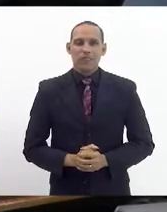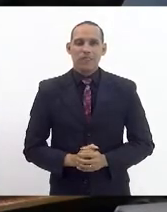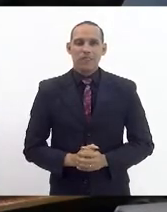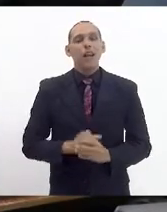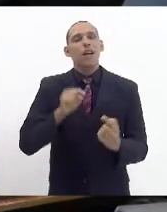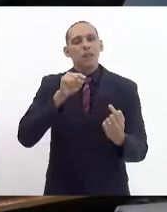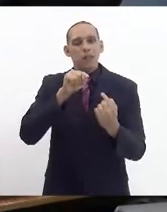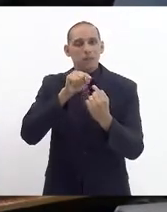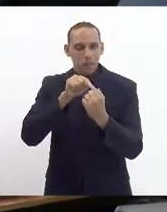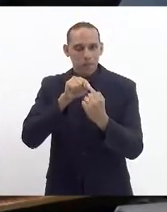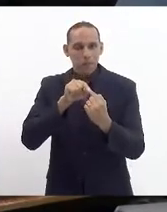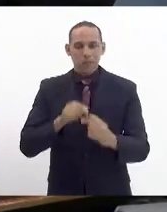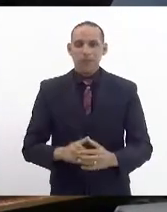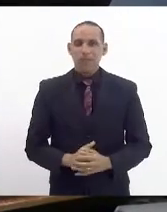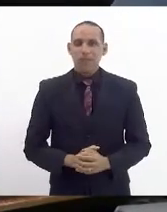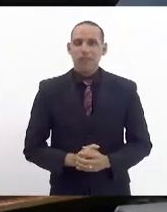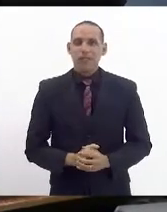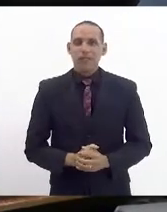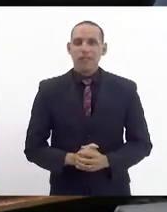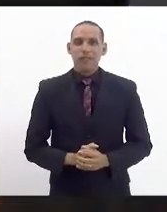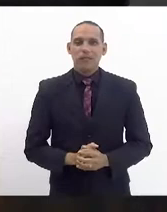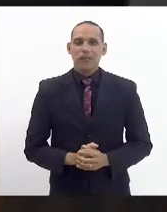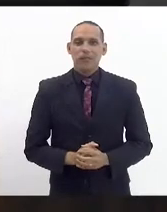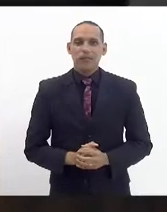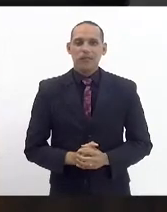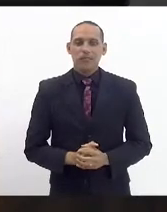Parecer é favorável, presidente.